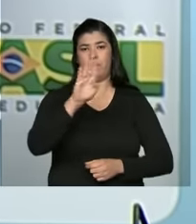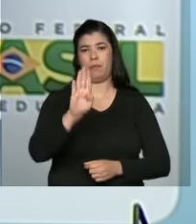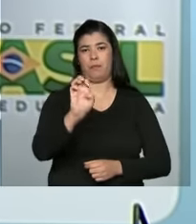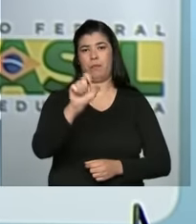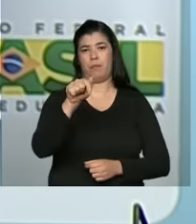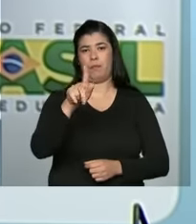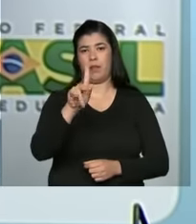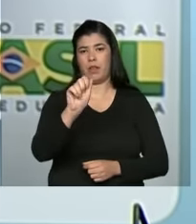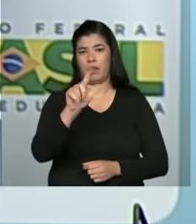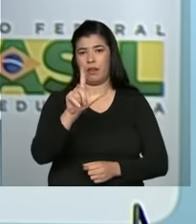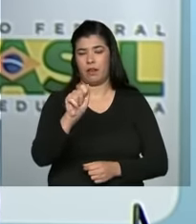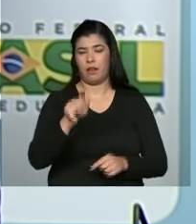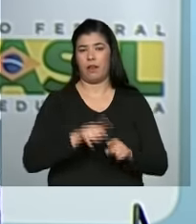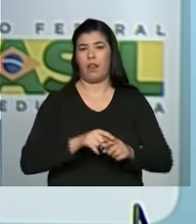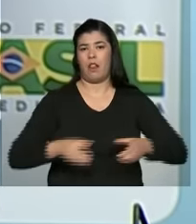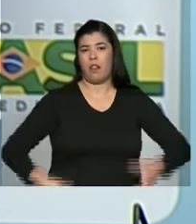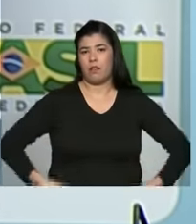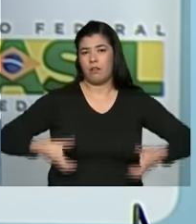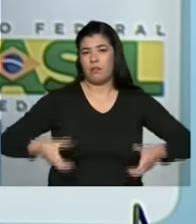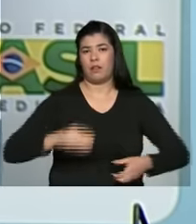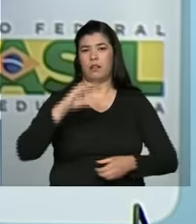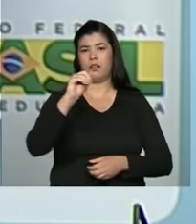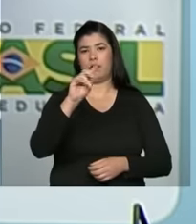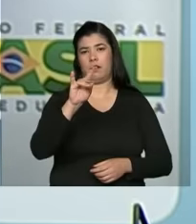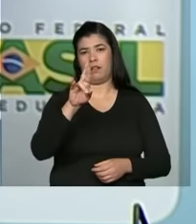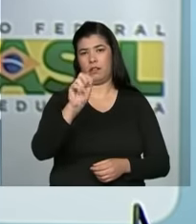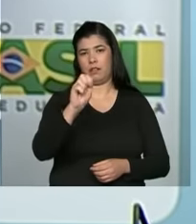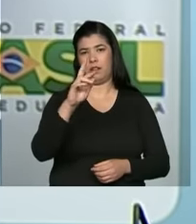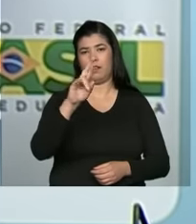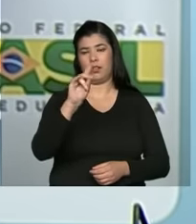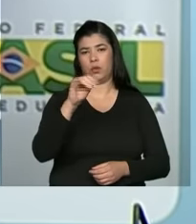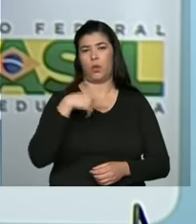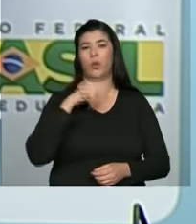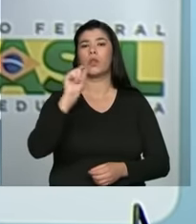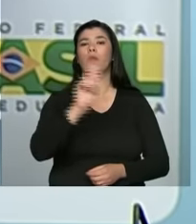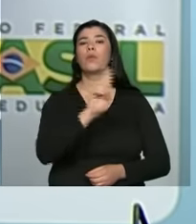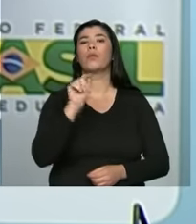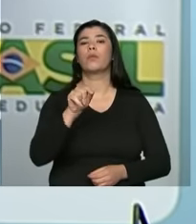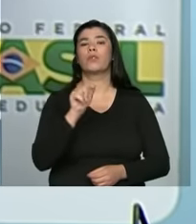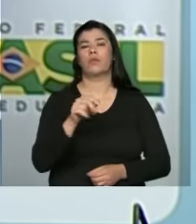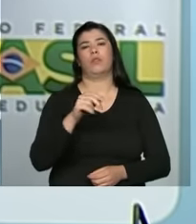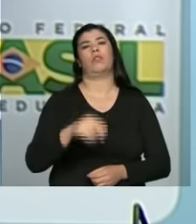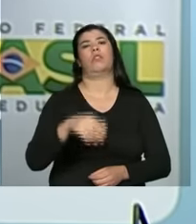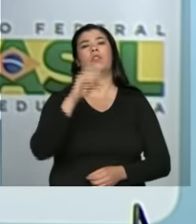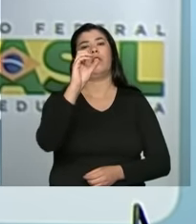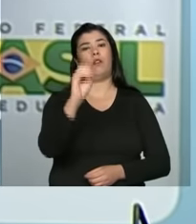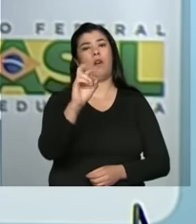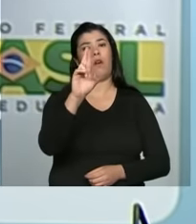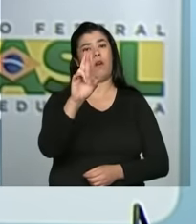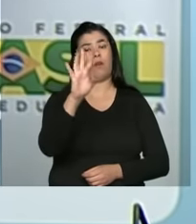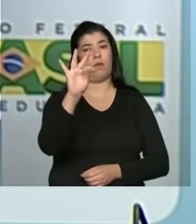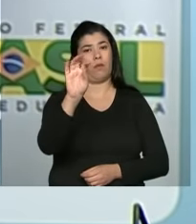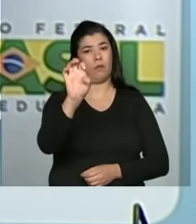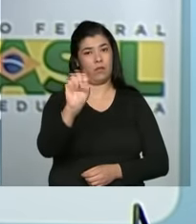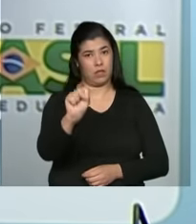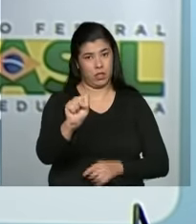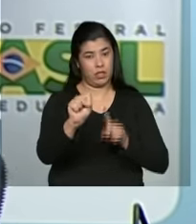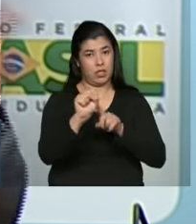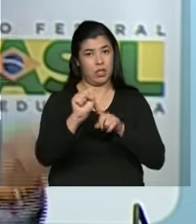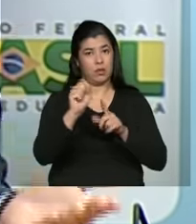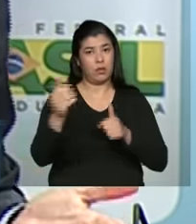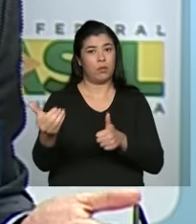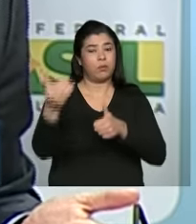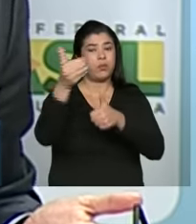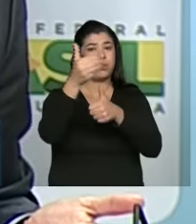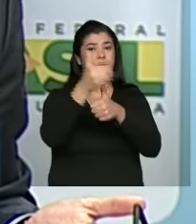recortar e trabalhar com aquilo que são os chamados dispositivos médicos implantáveis Tá certo que na verdade